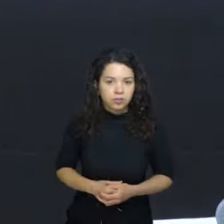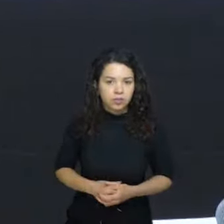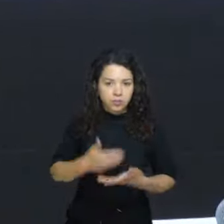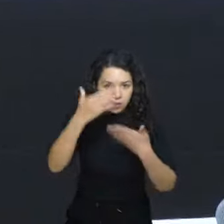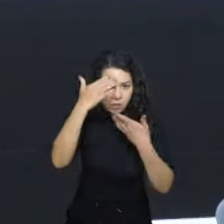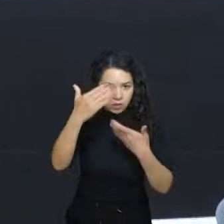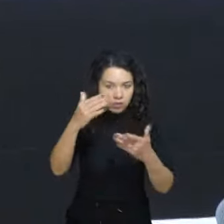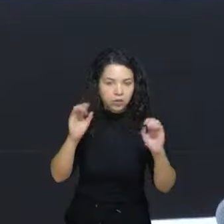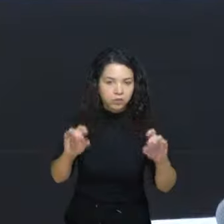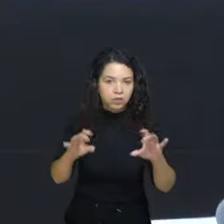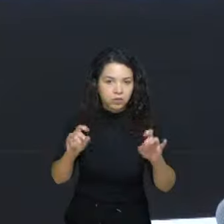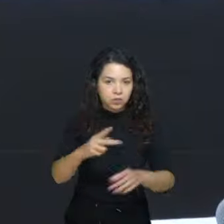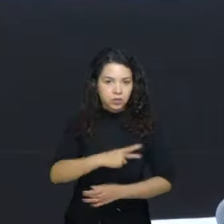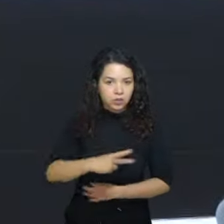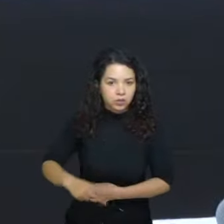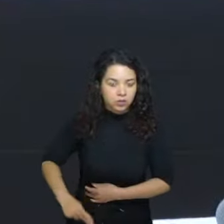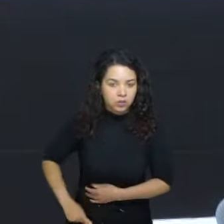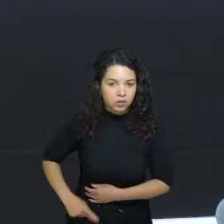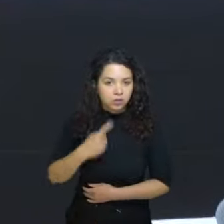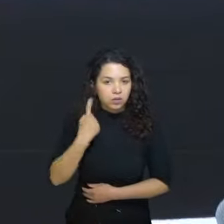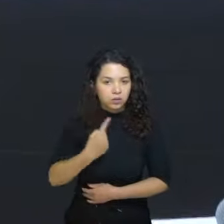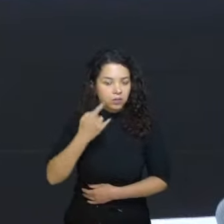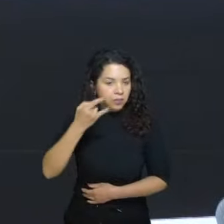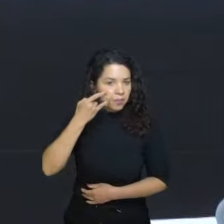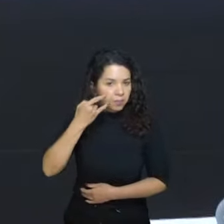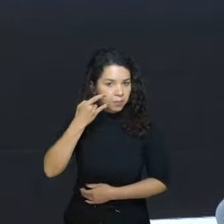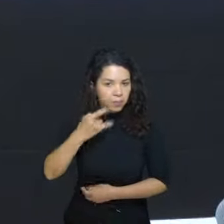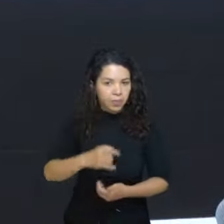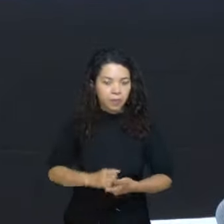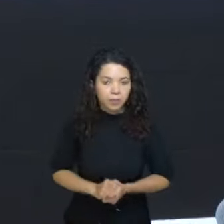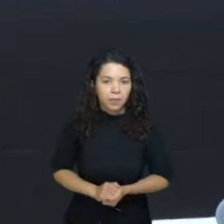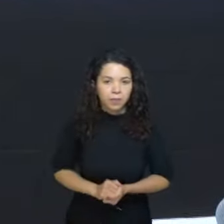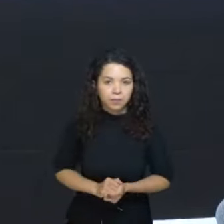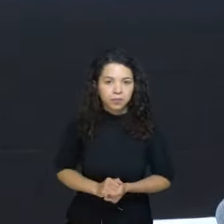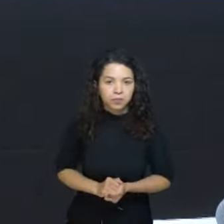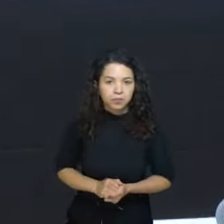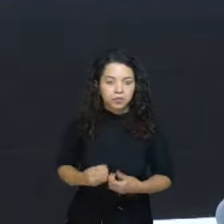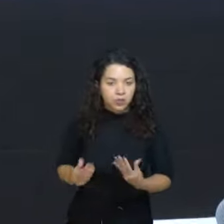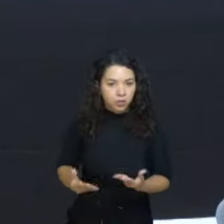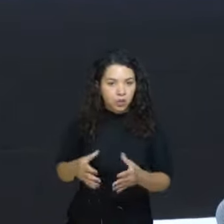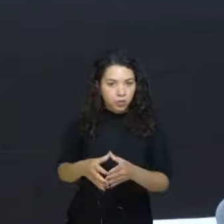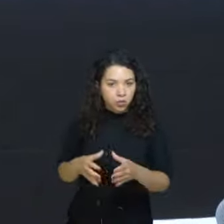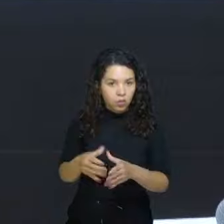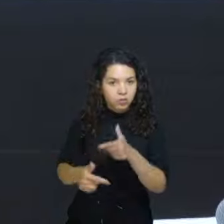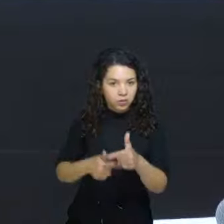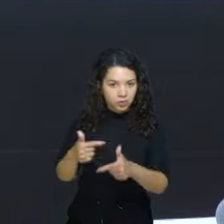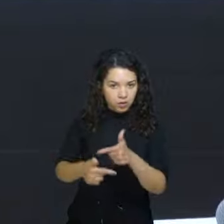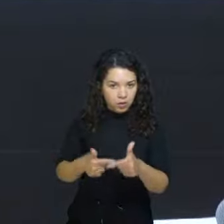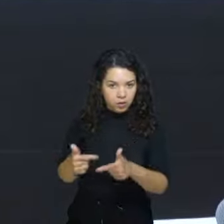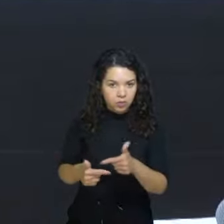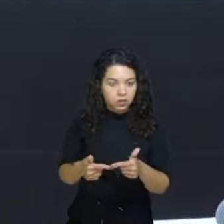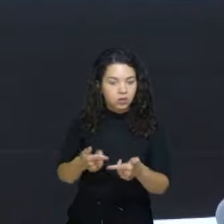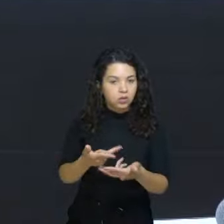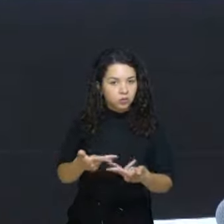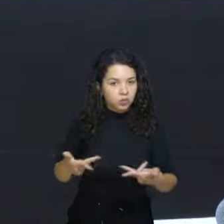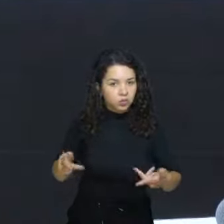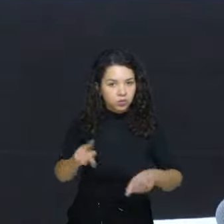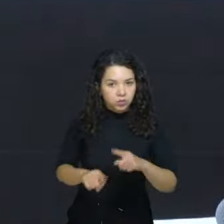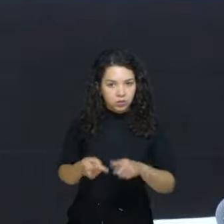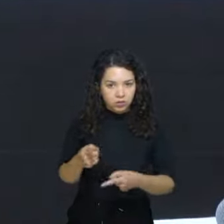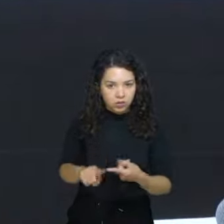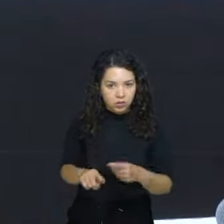especial ao nosso Presidente Deputado Mauro de Nadal que disponibilizou ao nosso grupo de trabalho todas as ferramentas possíveis junto com o presidente da